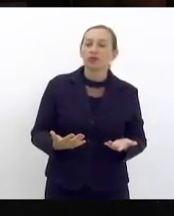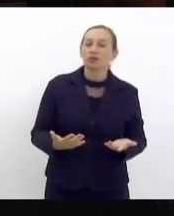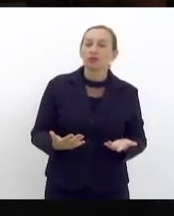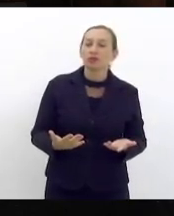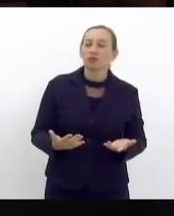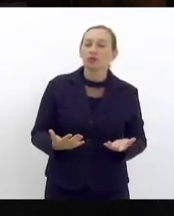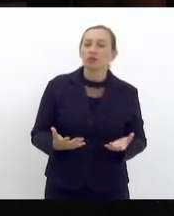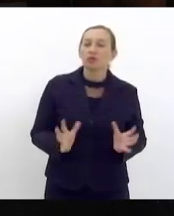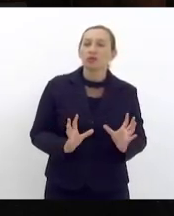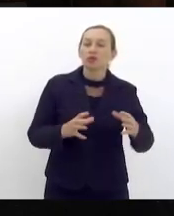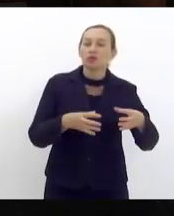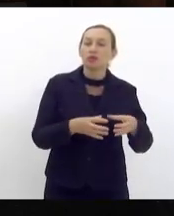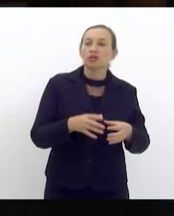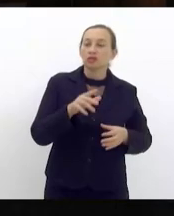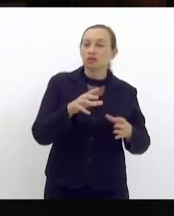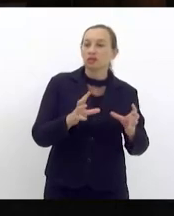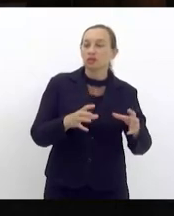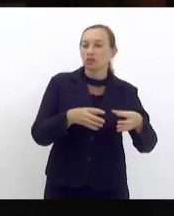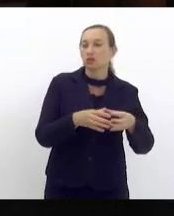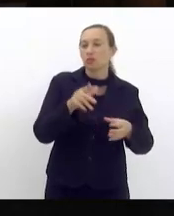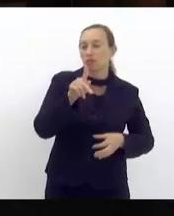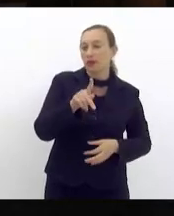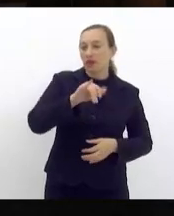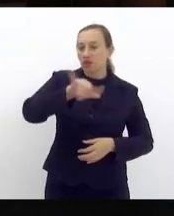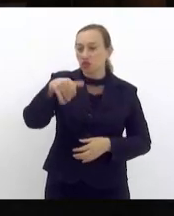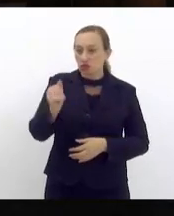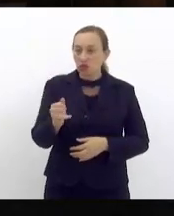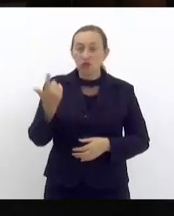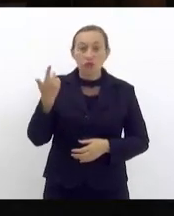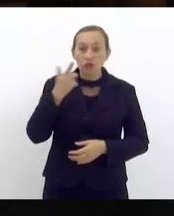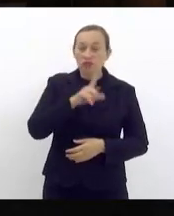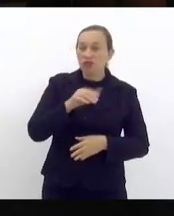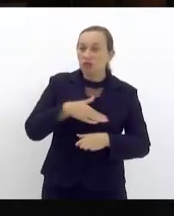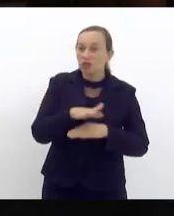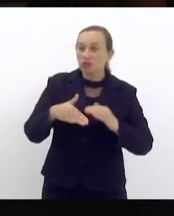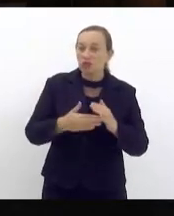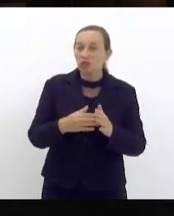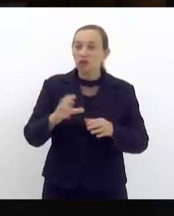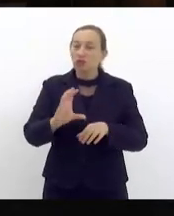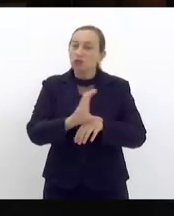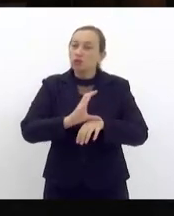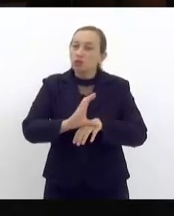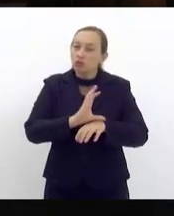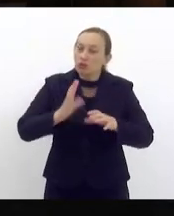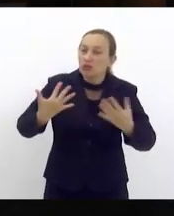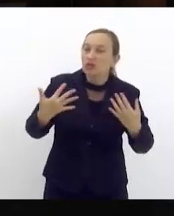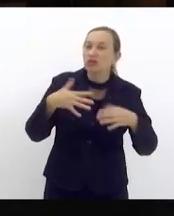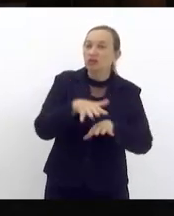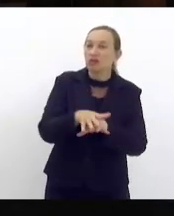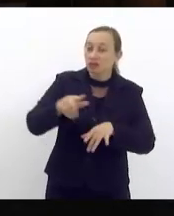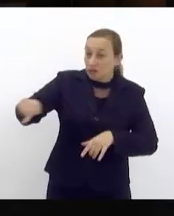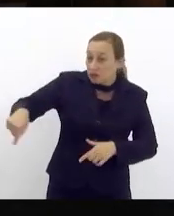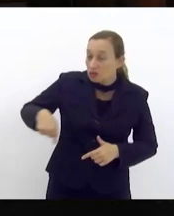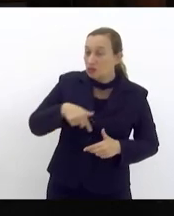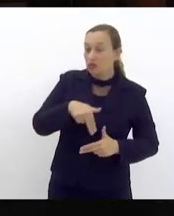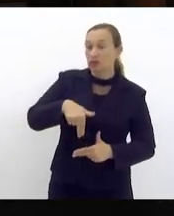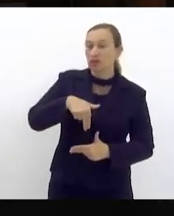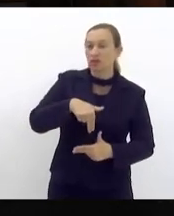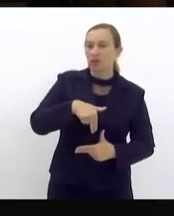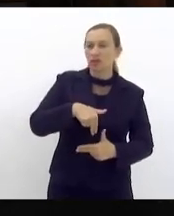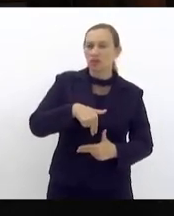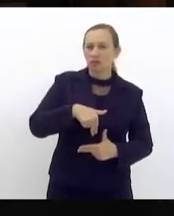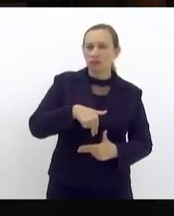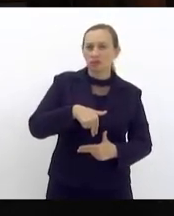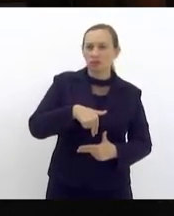nossa turma de PJ não só conseguiu participar de todo o curso se sentiu incluso como subiu nessa mesma Tribuna